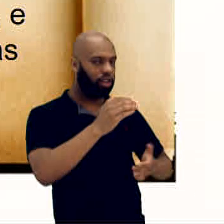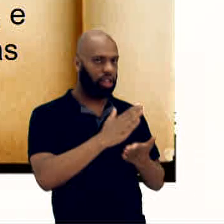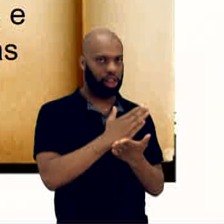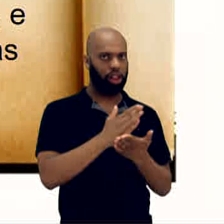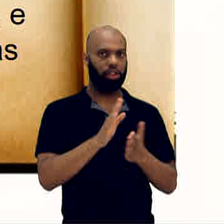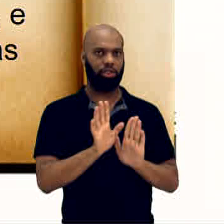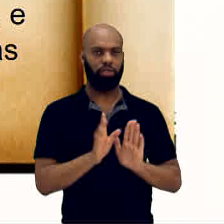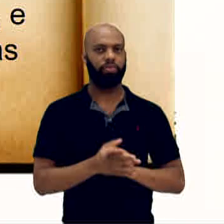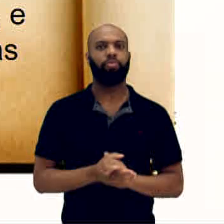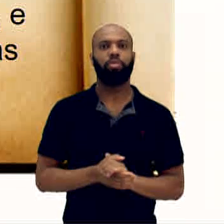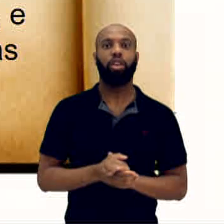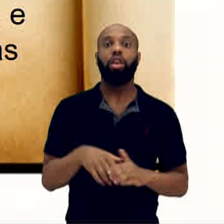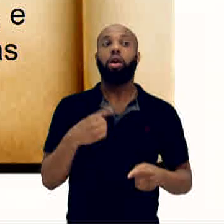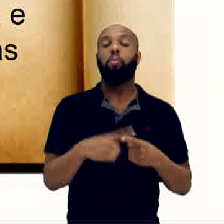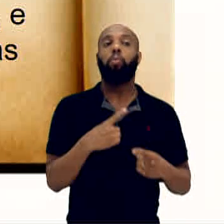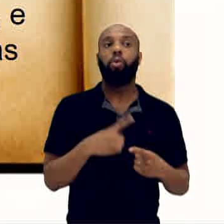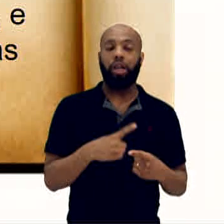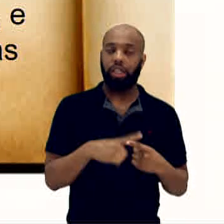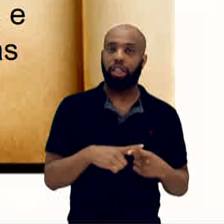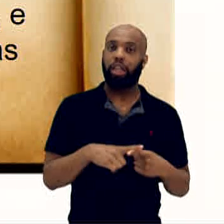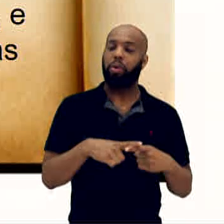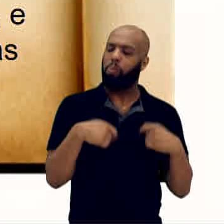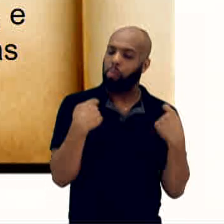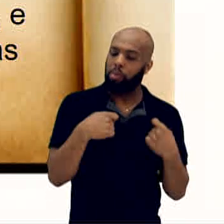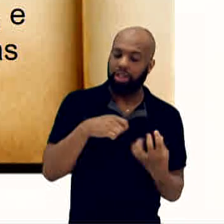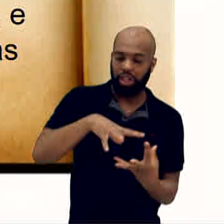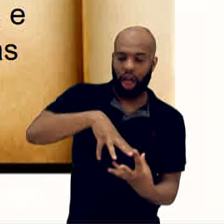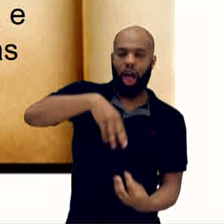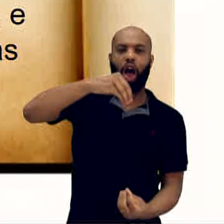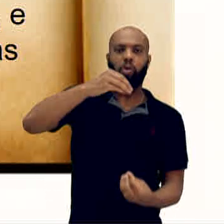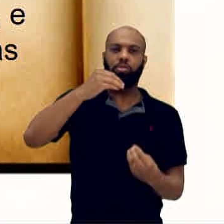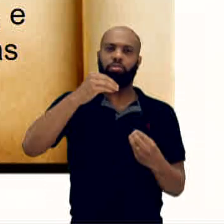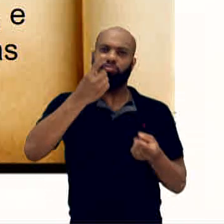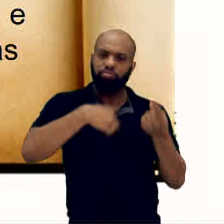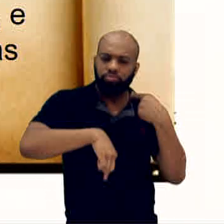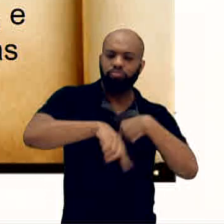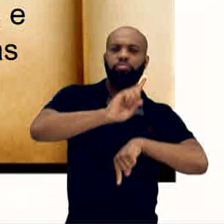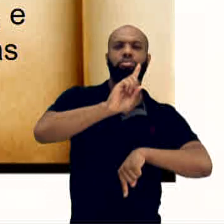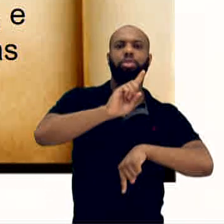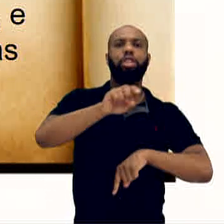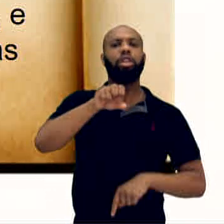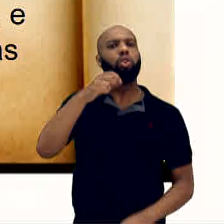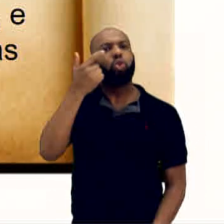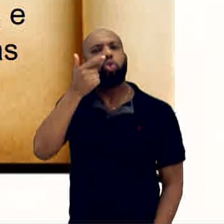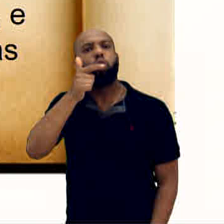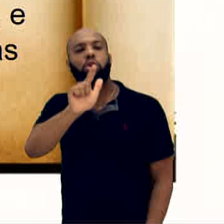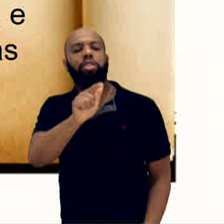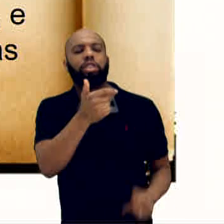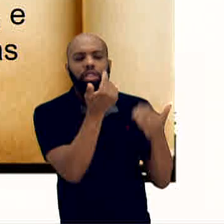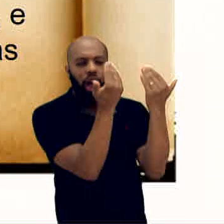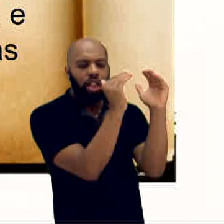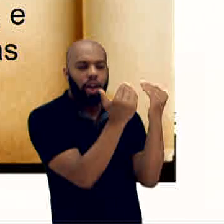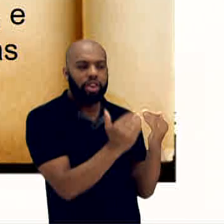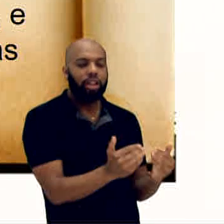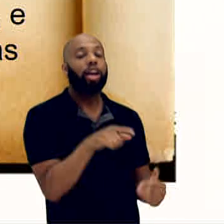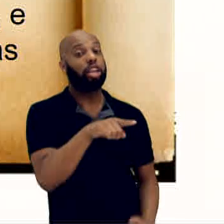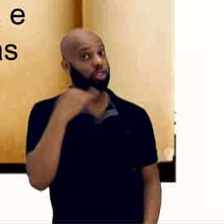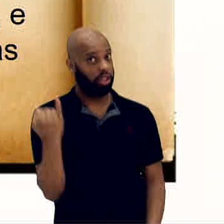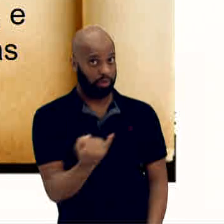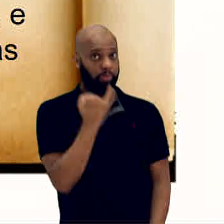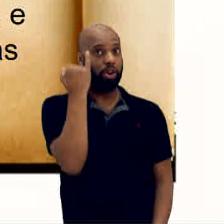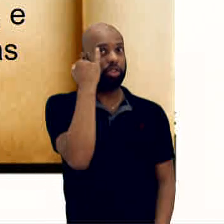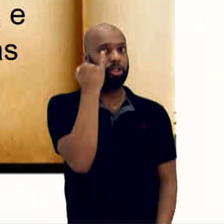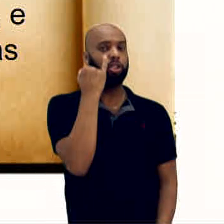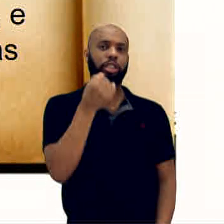nada é mais produtivo para a elevação da alma como ser-se capaz de examinar metódica